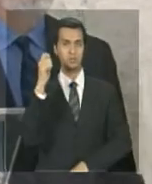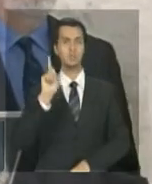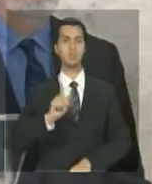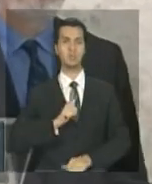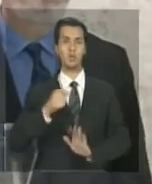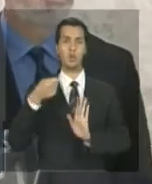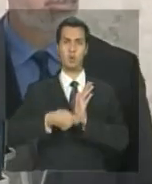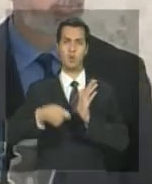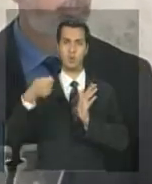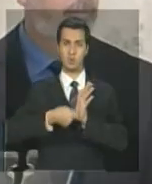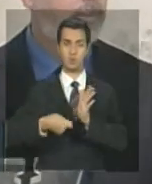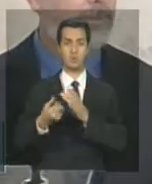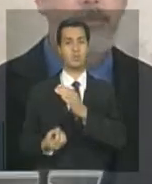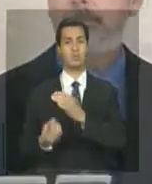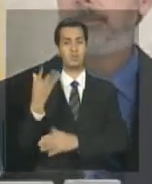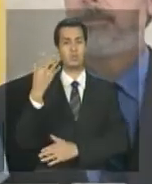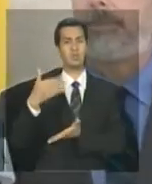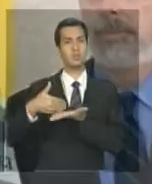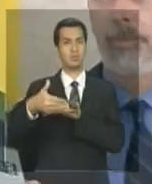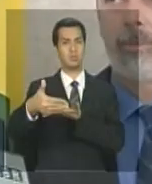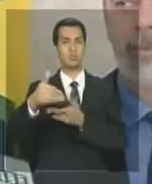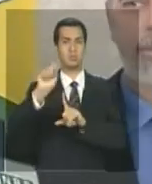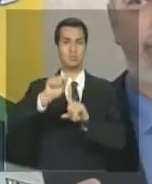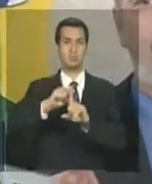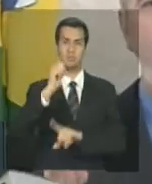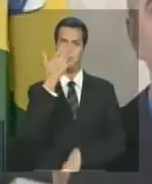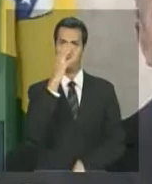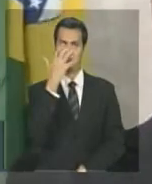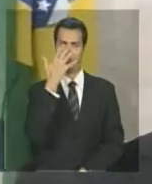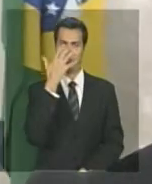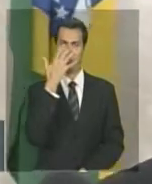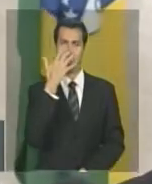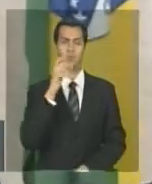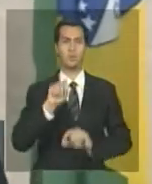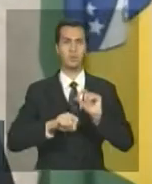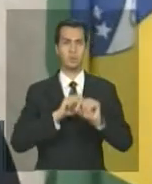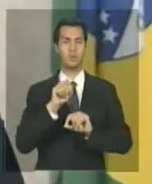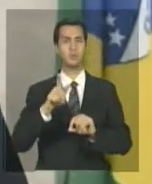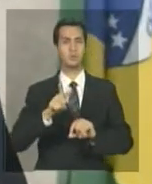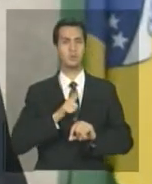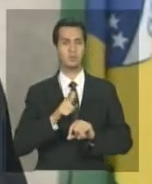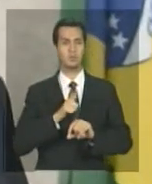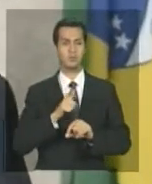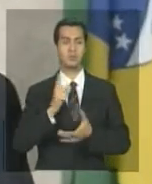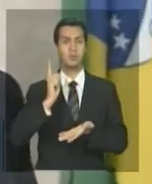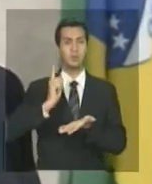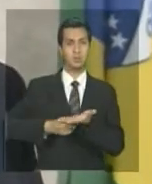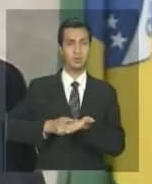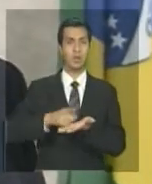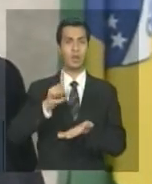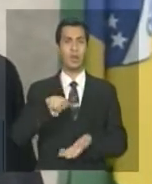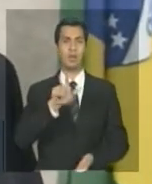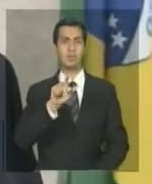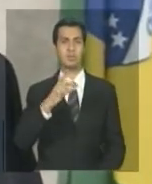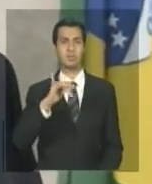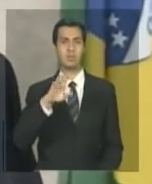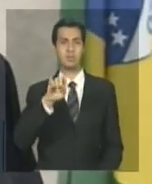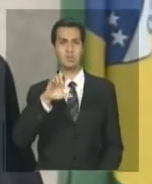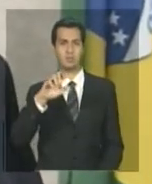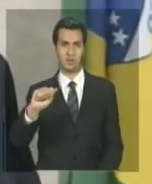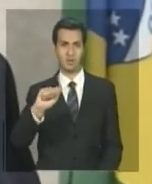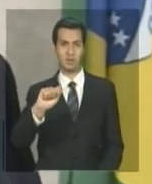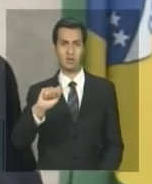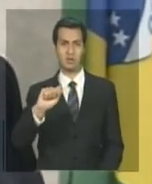está implantando agora a partir do mês de fevereiro, que antecedem a concessão de licenças de importação e que